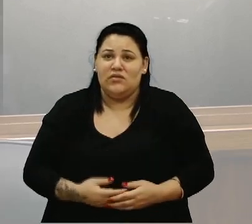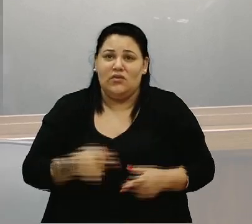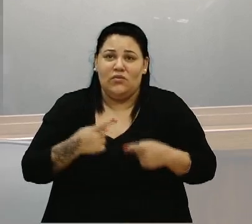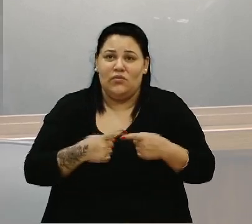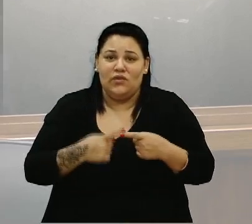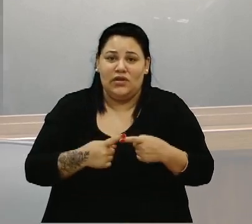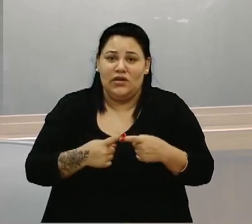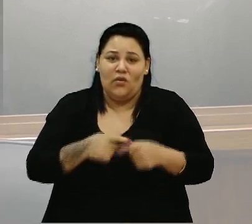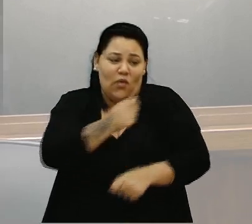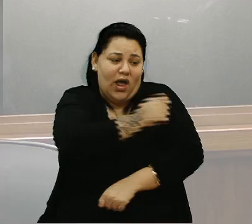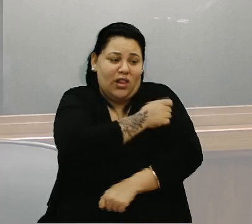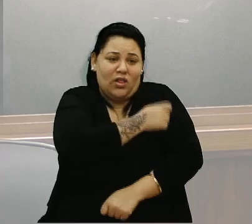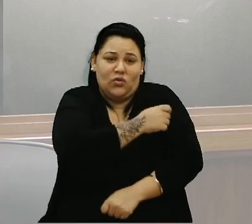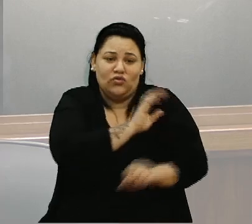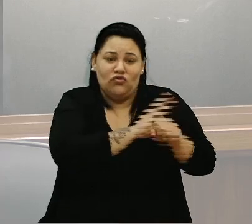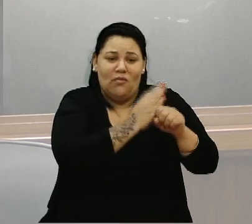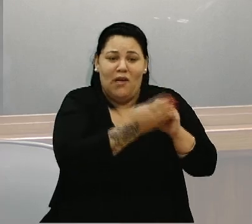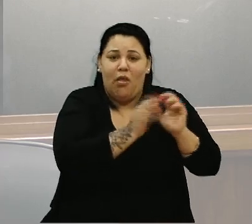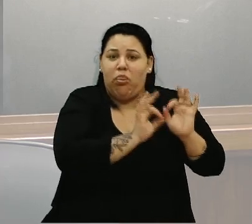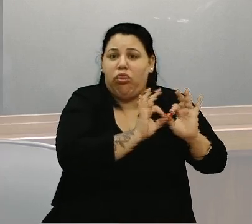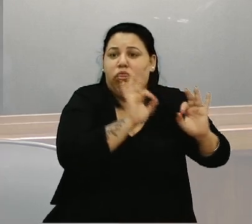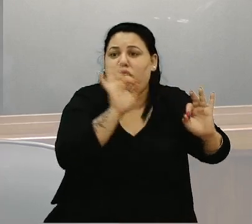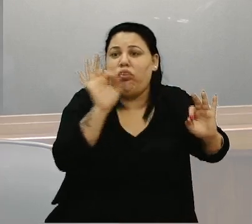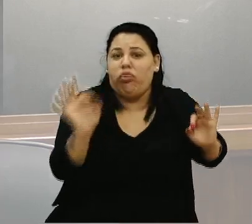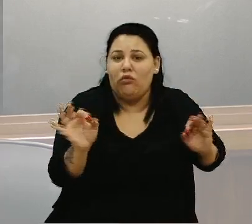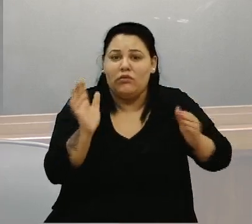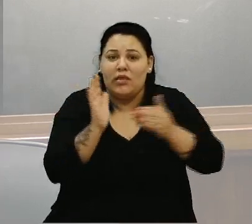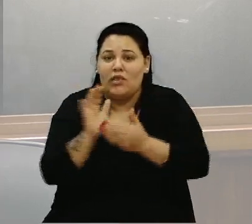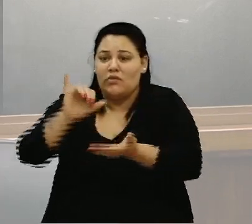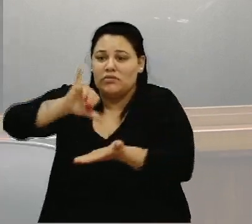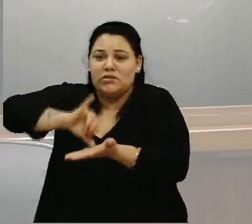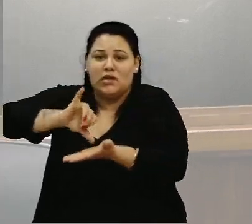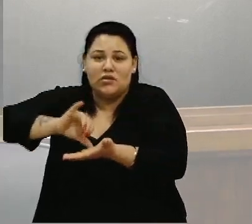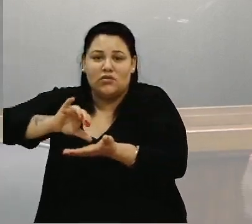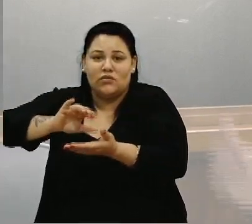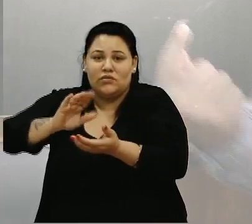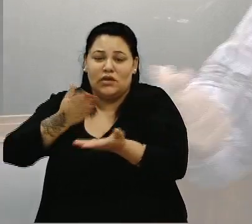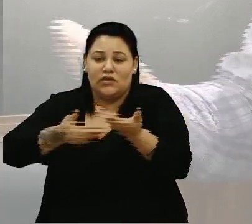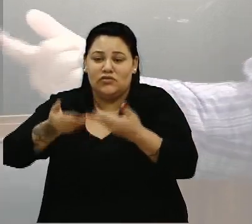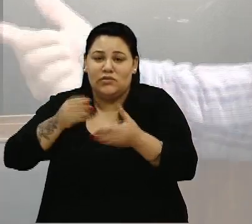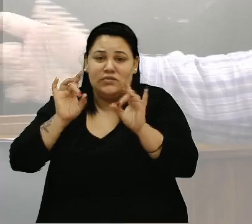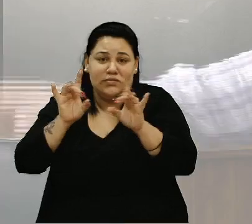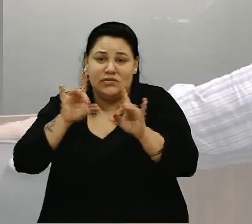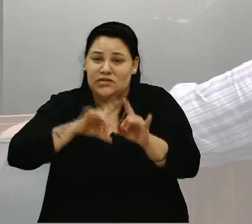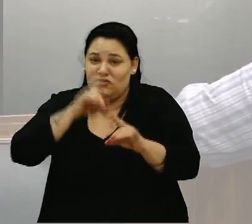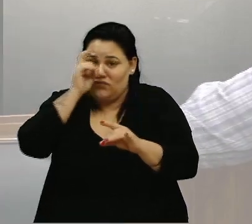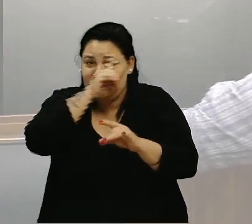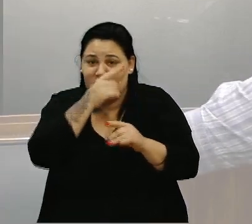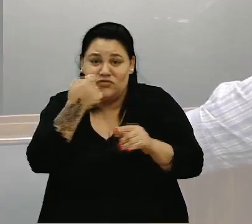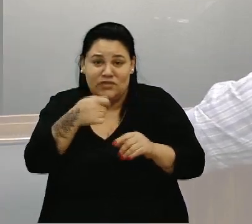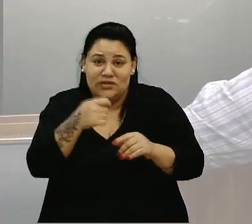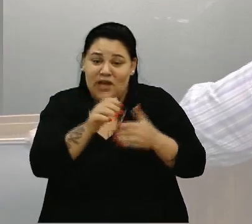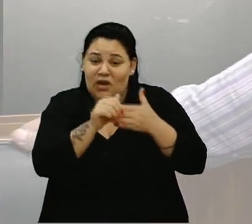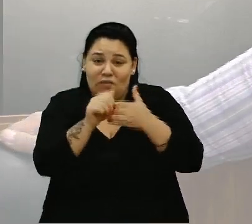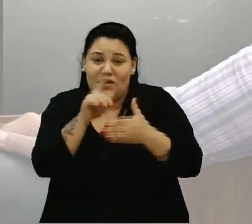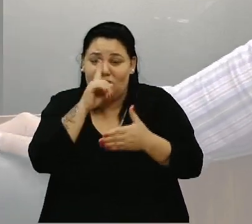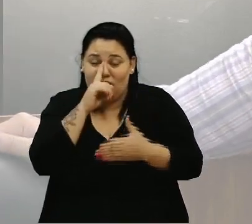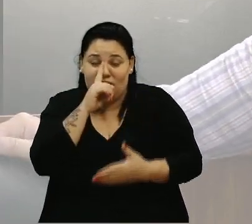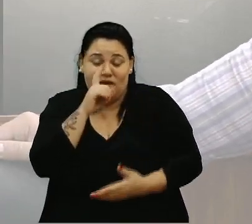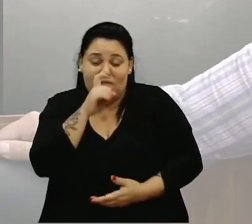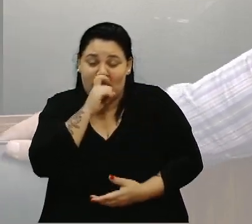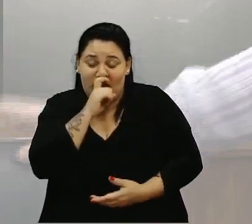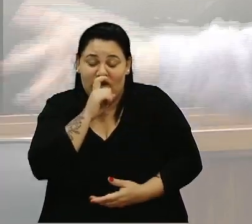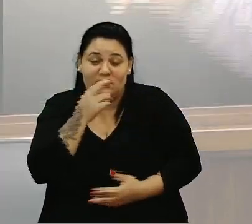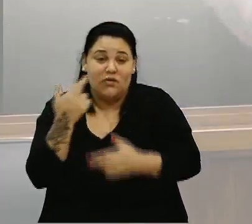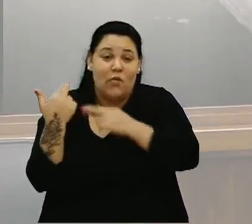Monte Carmelo e vir até o centro para ser atendido, especialmente se ele tem alguma dificuldade, ele vai ter que vir com a mãe ou com o pai, um responsável.